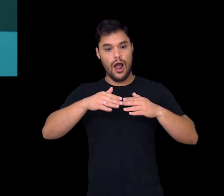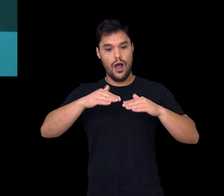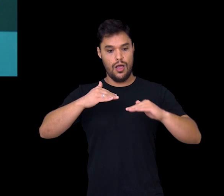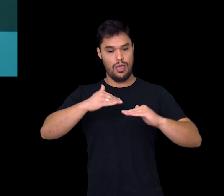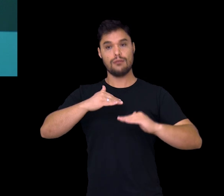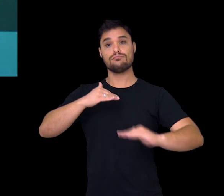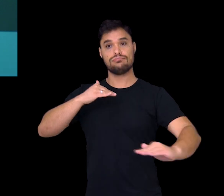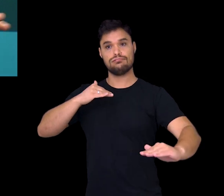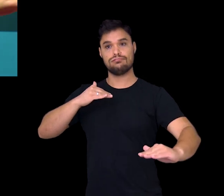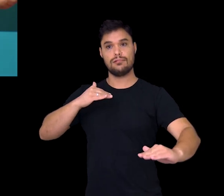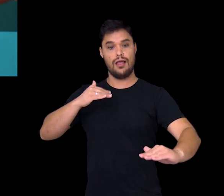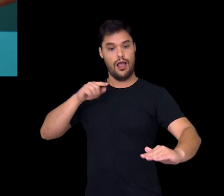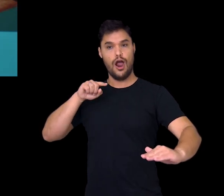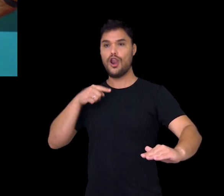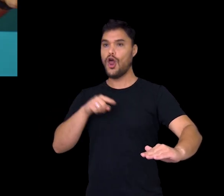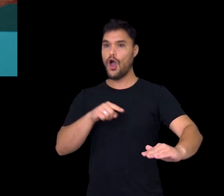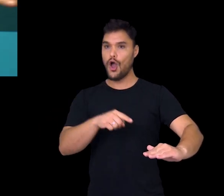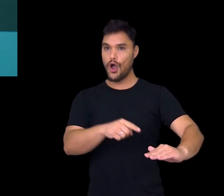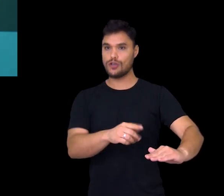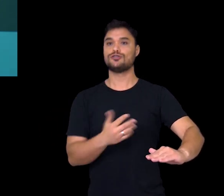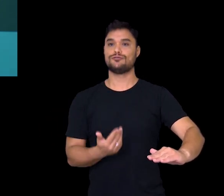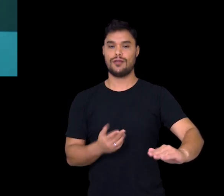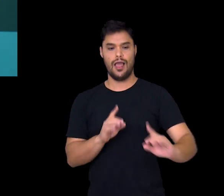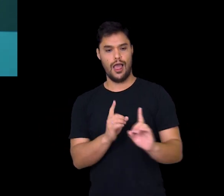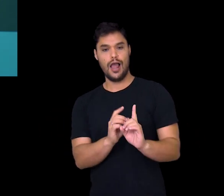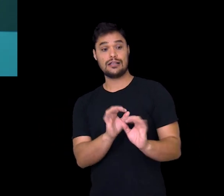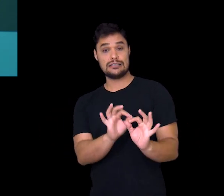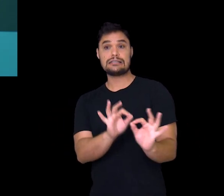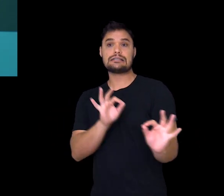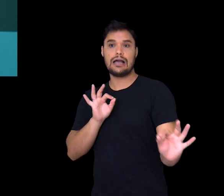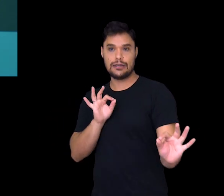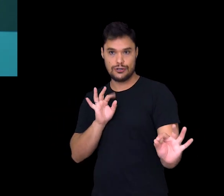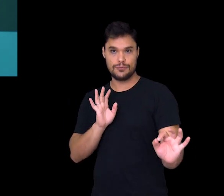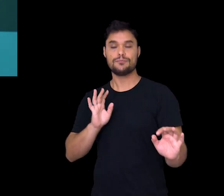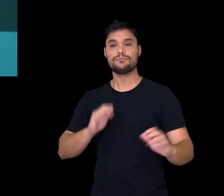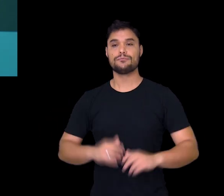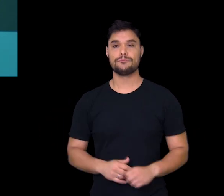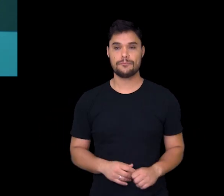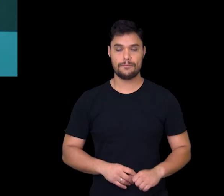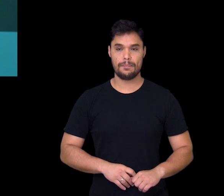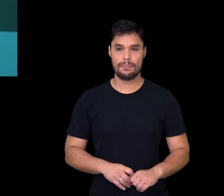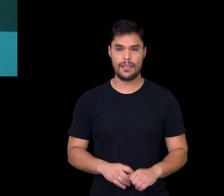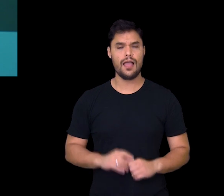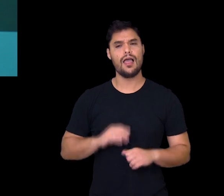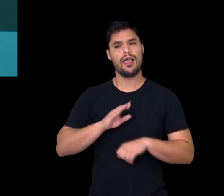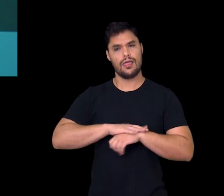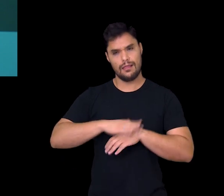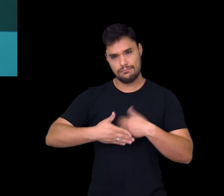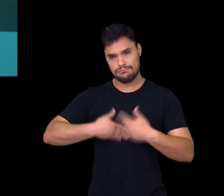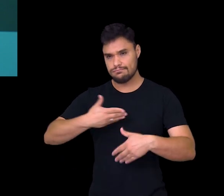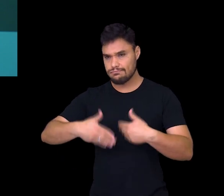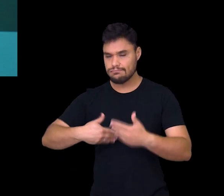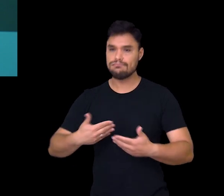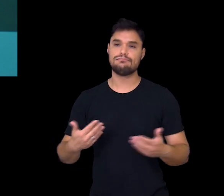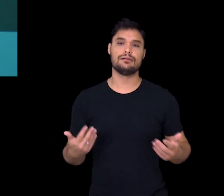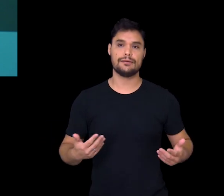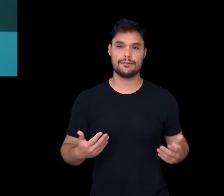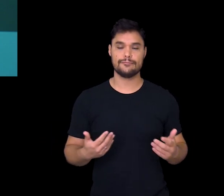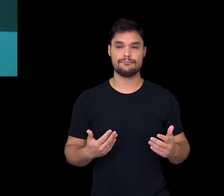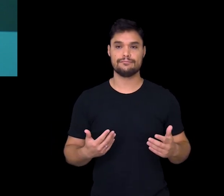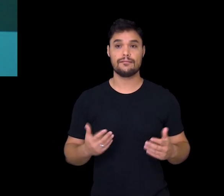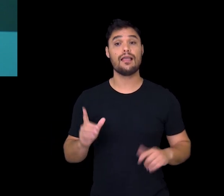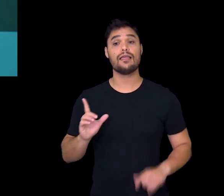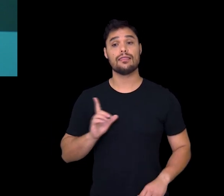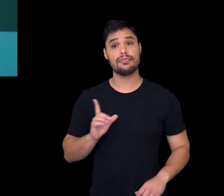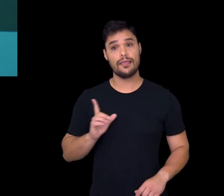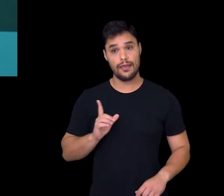e os seus súditos ali embaixo. Mais tarde, houve um aumento